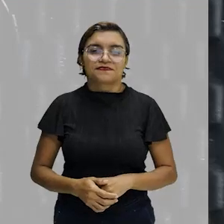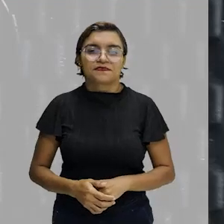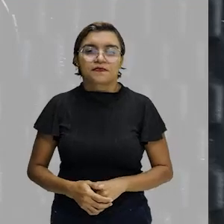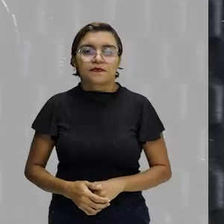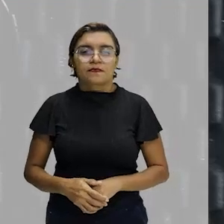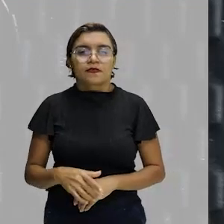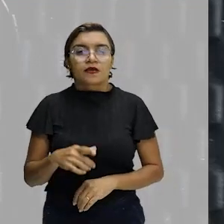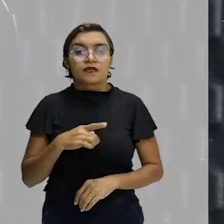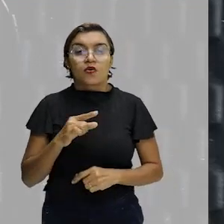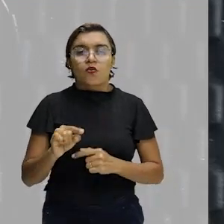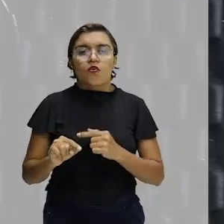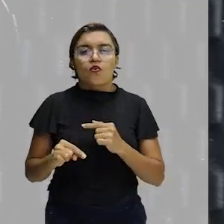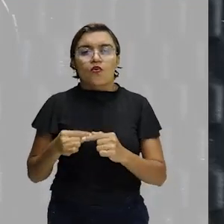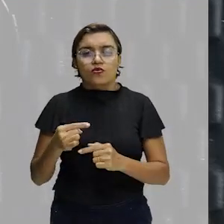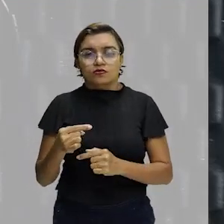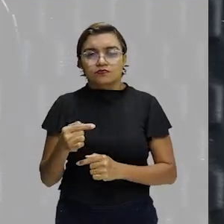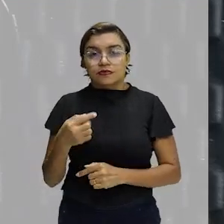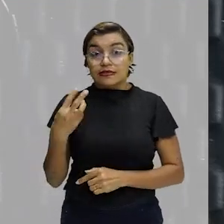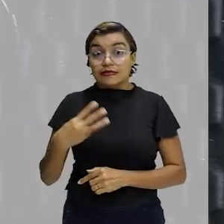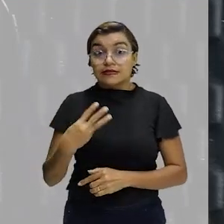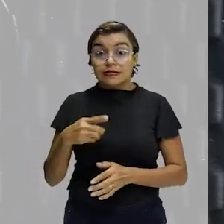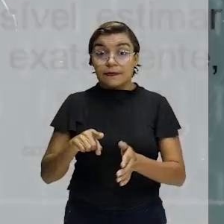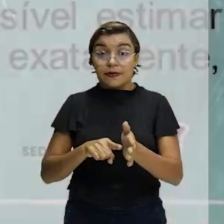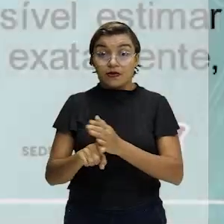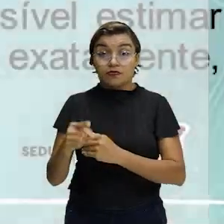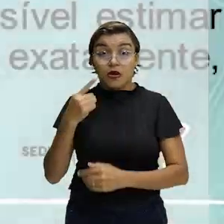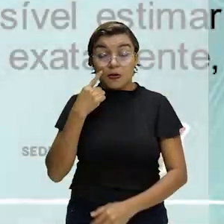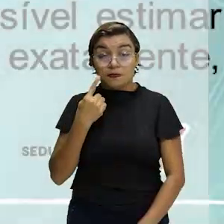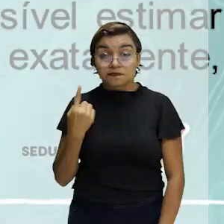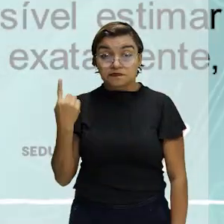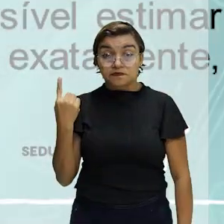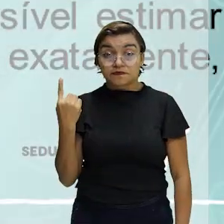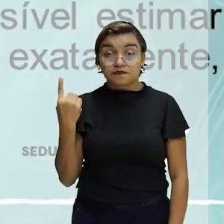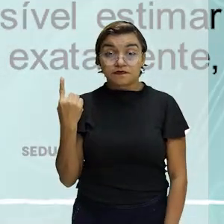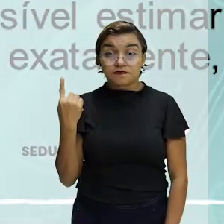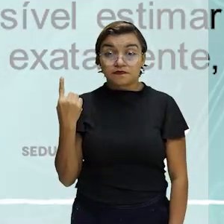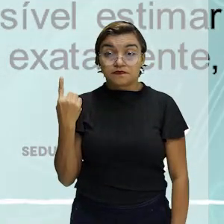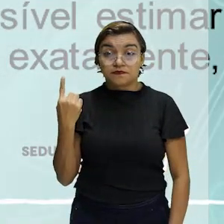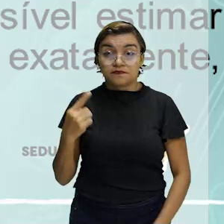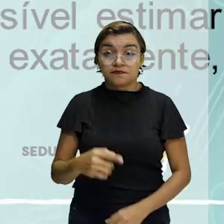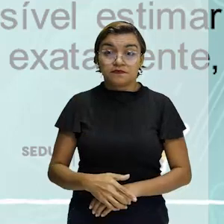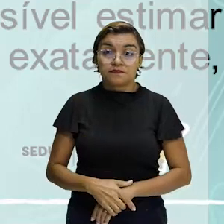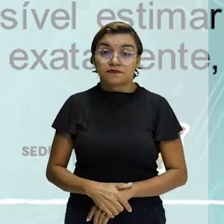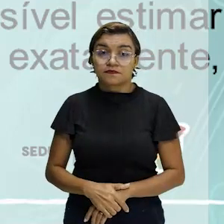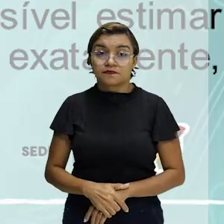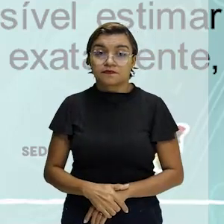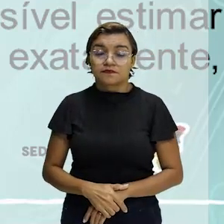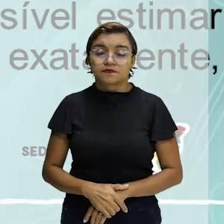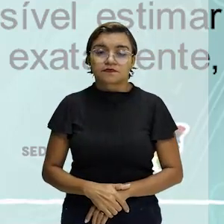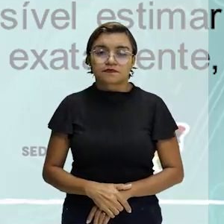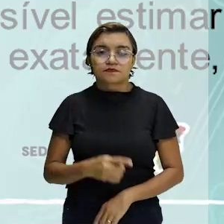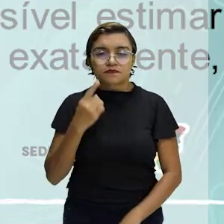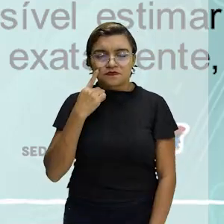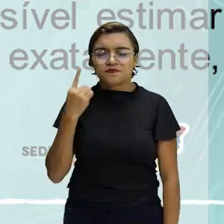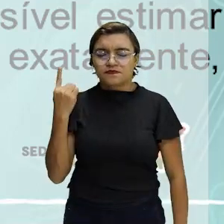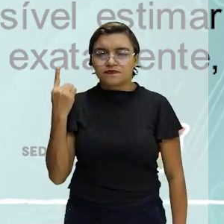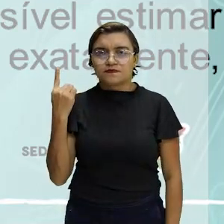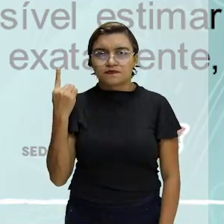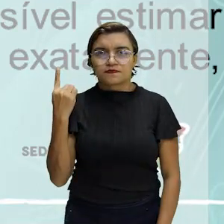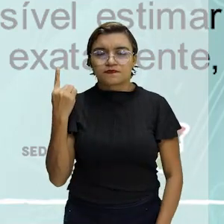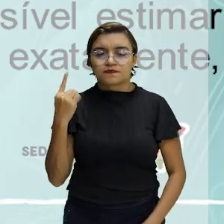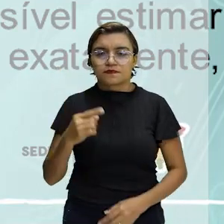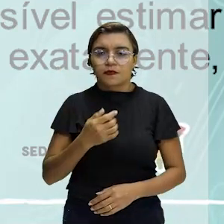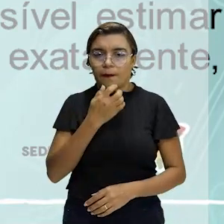ainda uma terceira questão. Ela diz o seguinte: a lei de Zipf, batizada com o nome do linguista